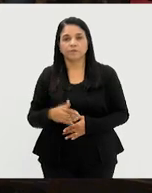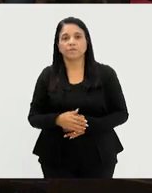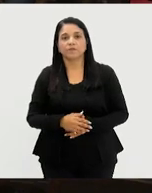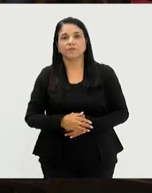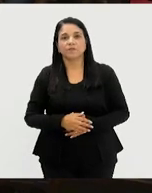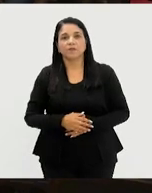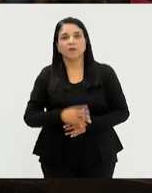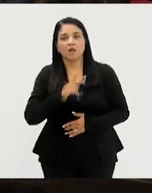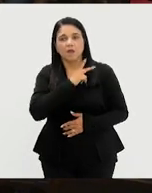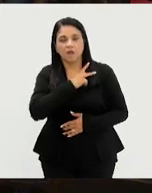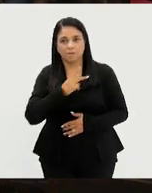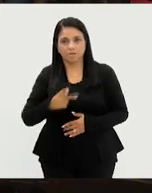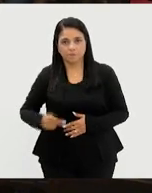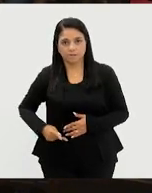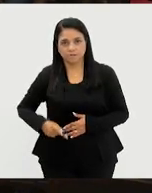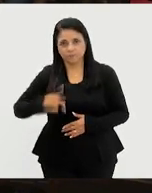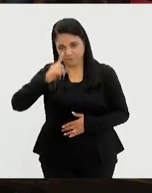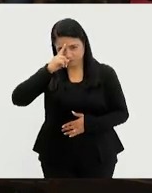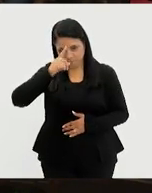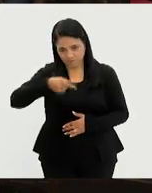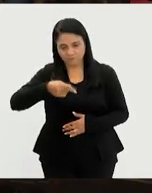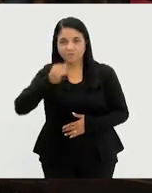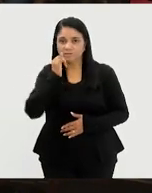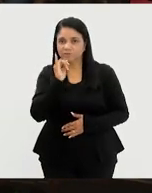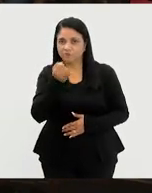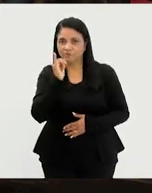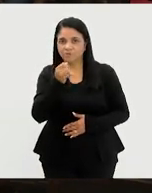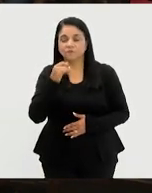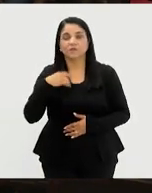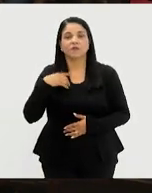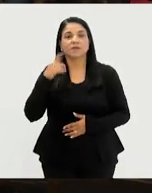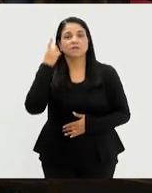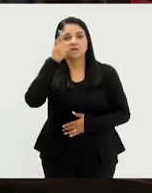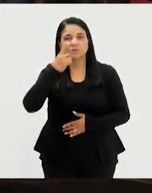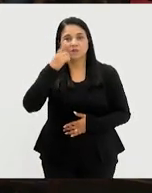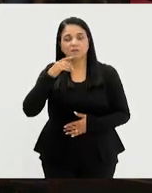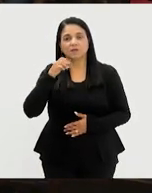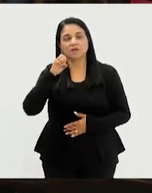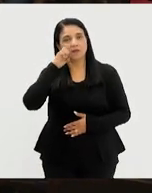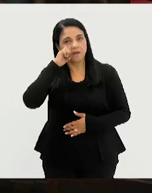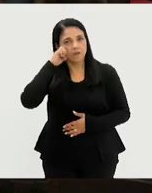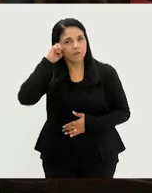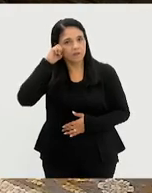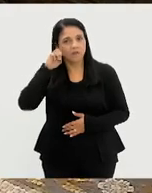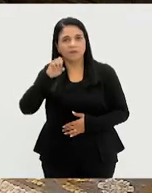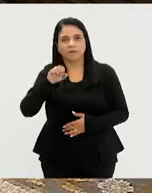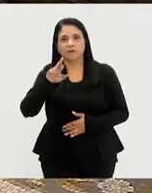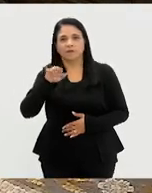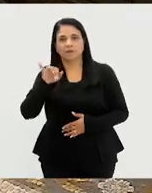presidência designa relatoria especial deputada ta moto